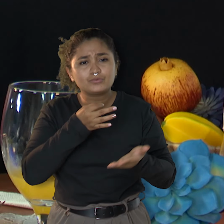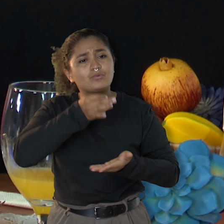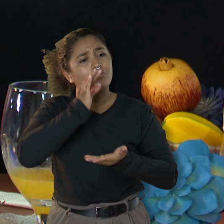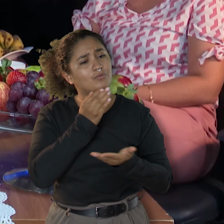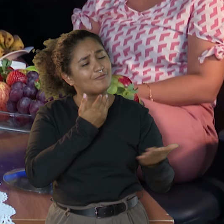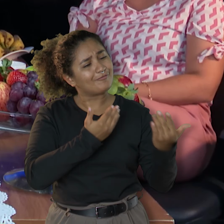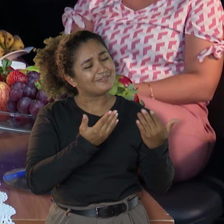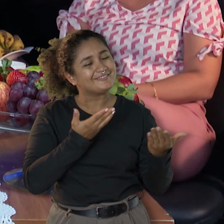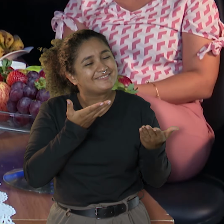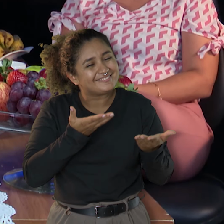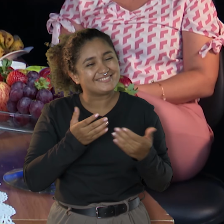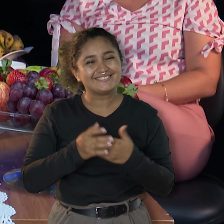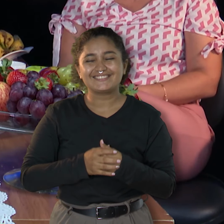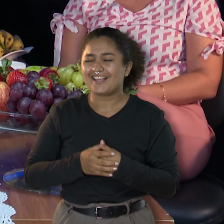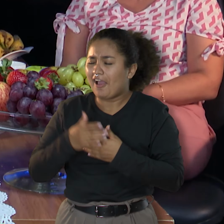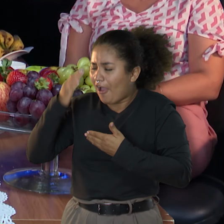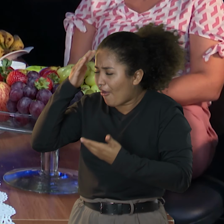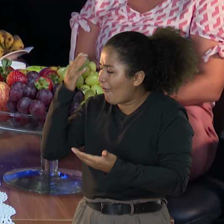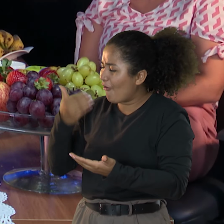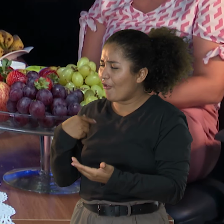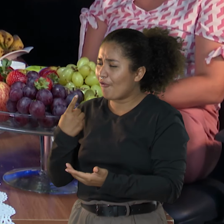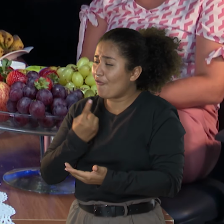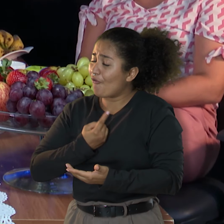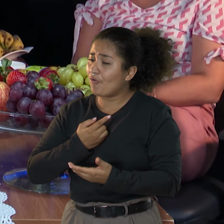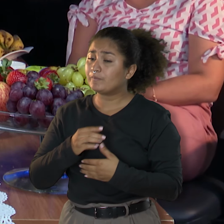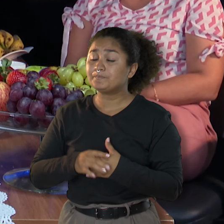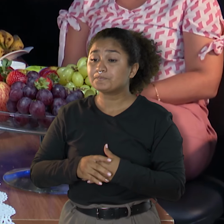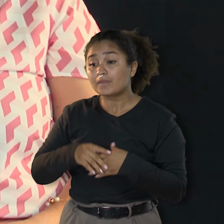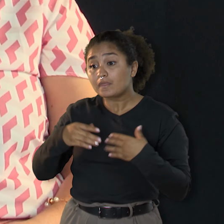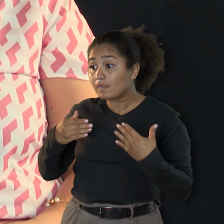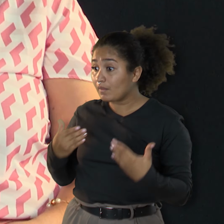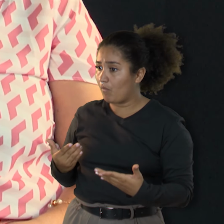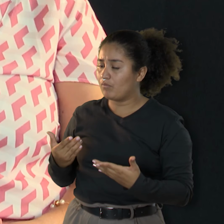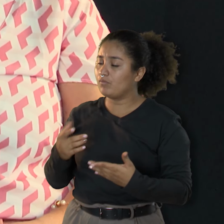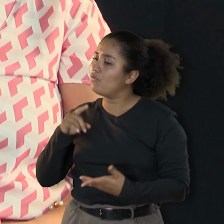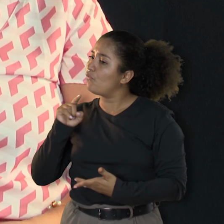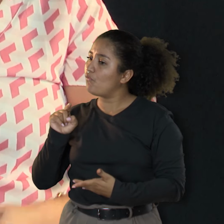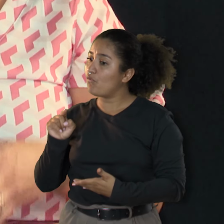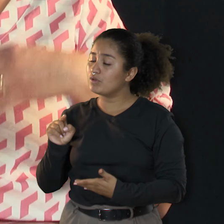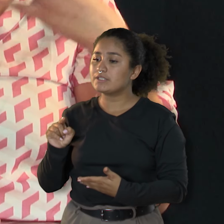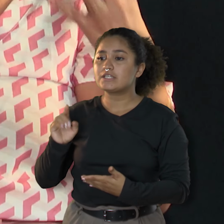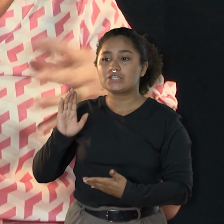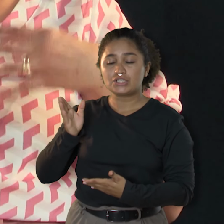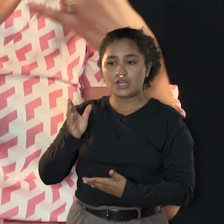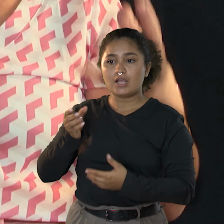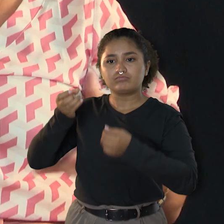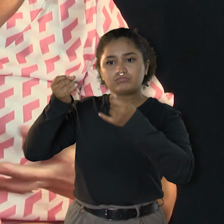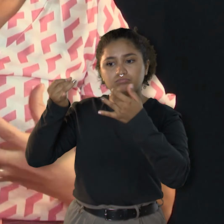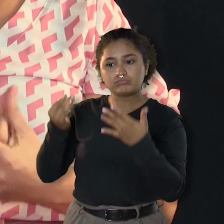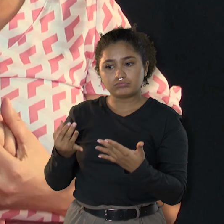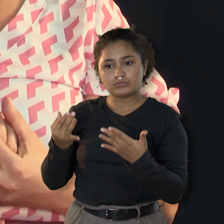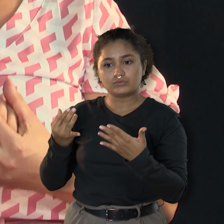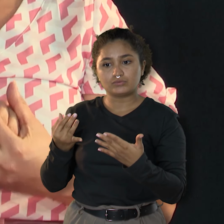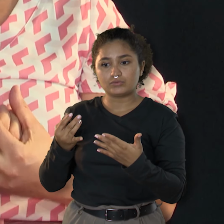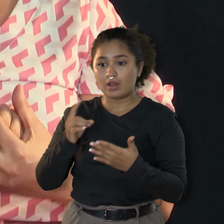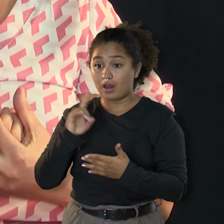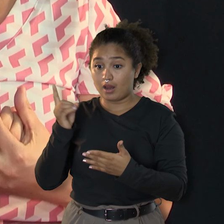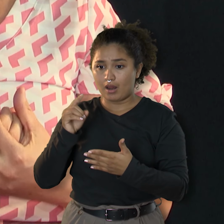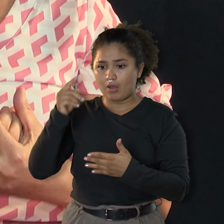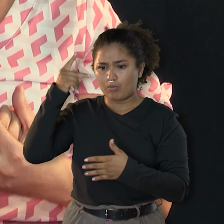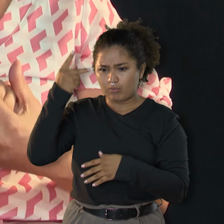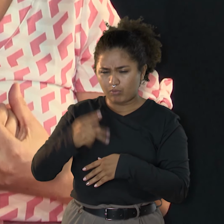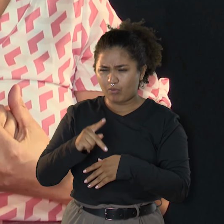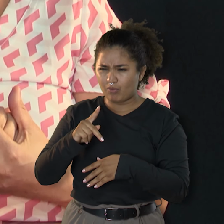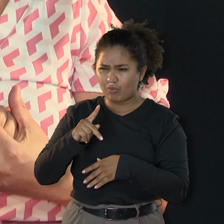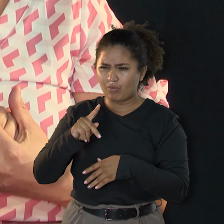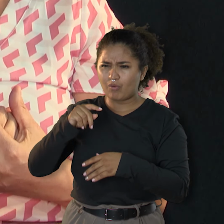conversar com você. Nossa, a honra é toda nossa, Tainá. Tainá, você falou pra gente aqui que você não é de Roraima, é